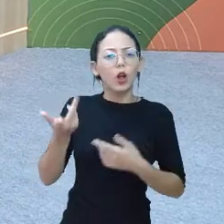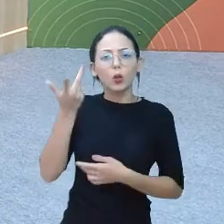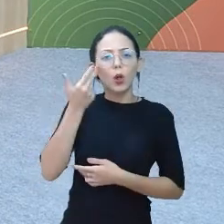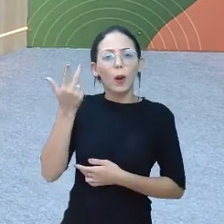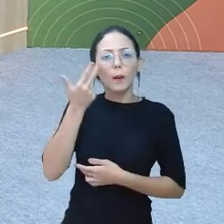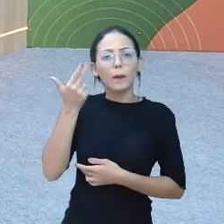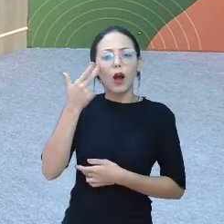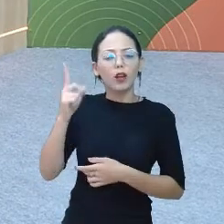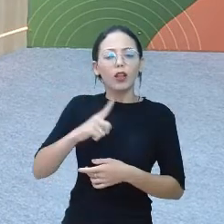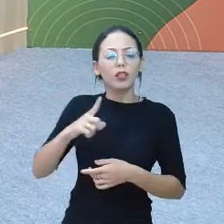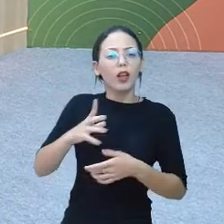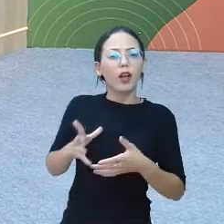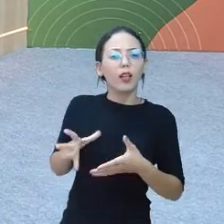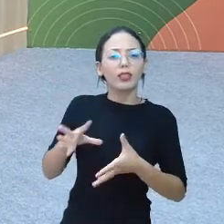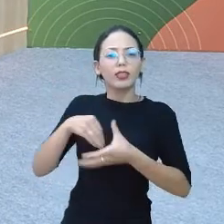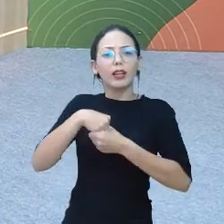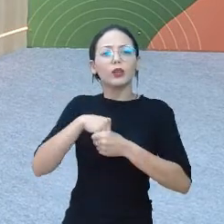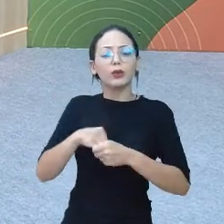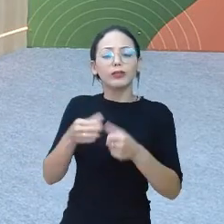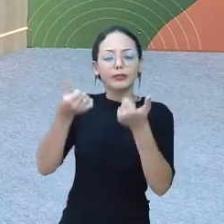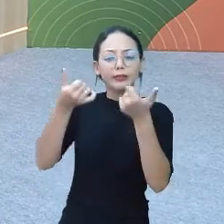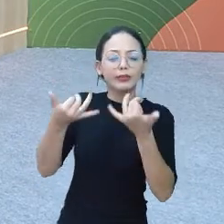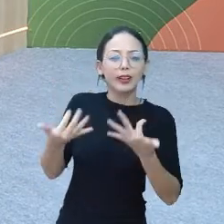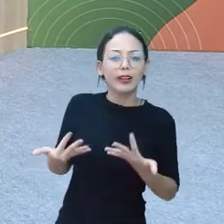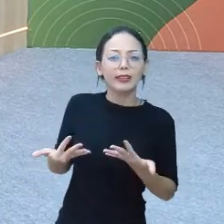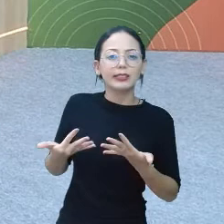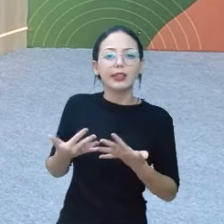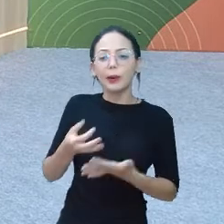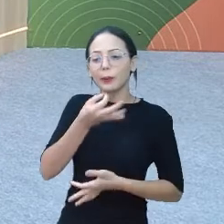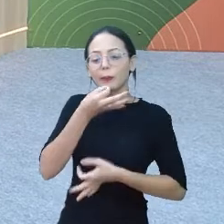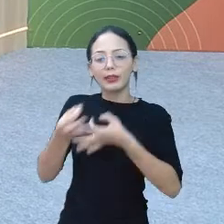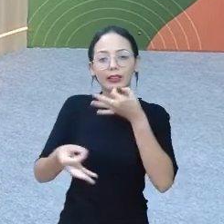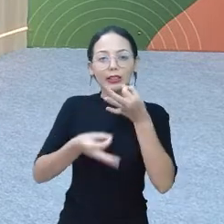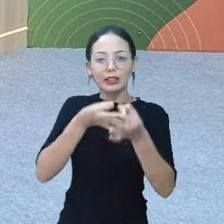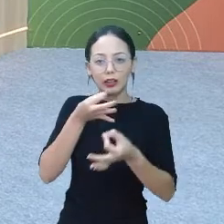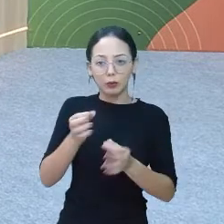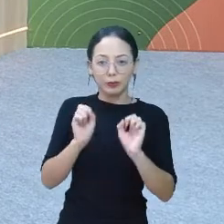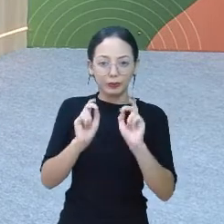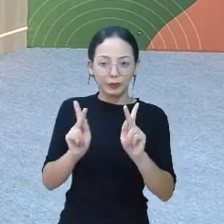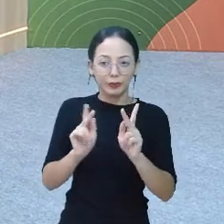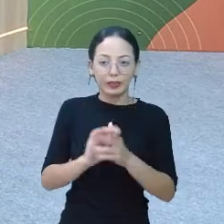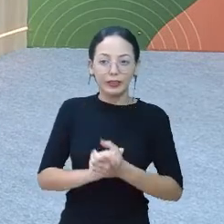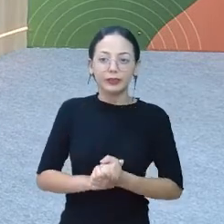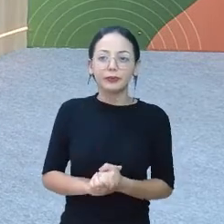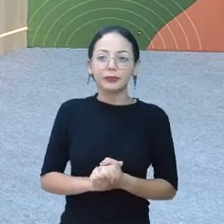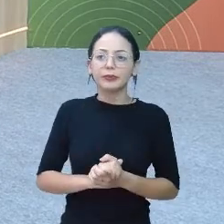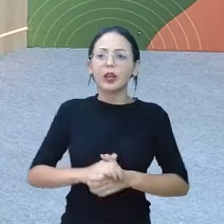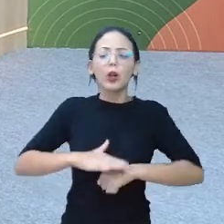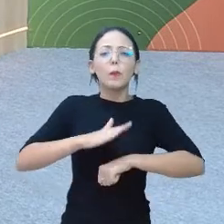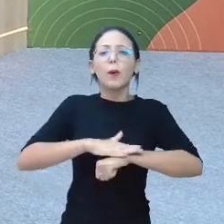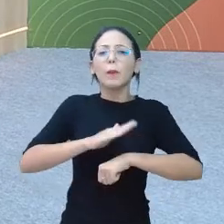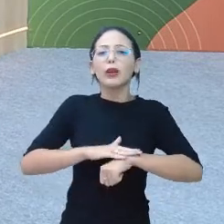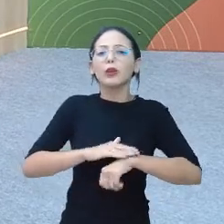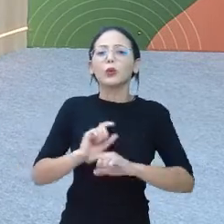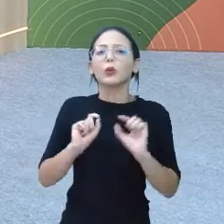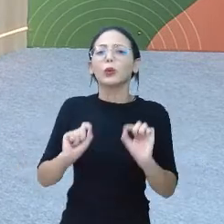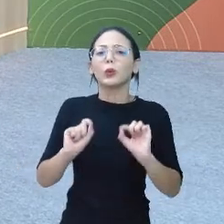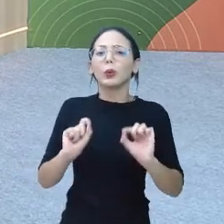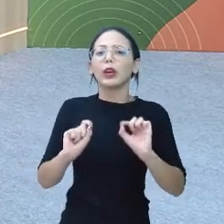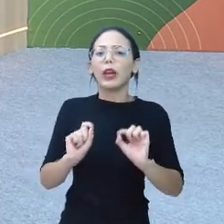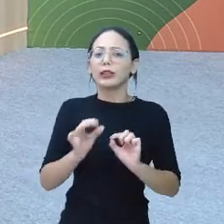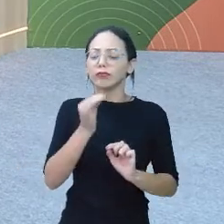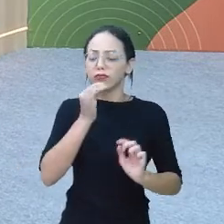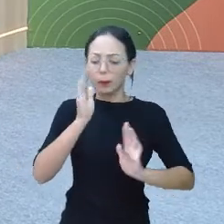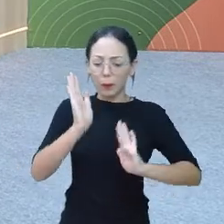ela entre como uma explicação, como um argumento para esse universo. E o tempo é não linear, ou seja, ele